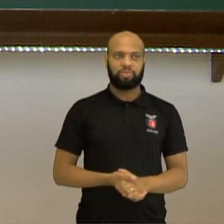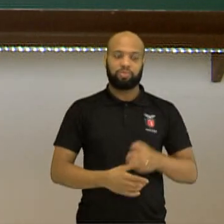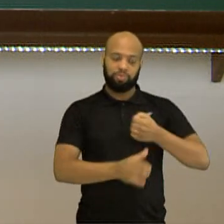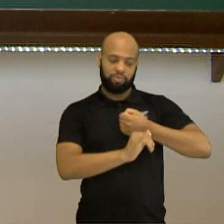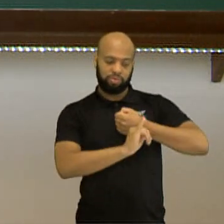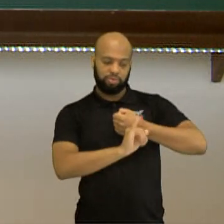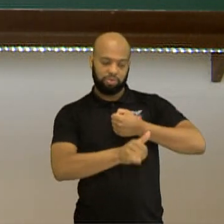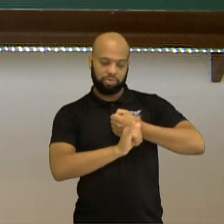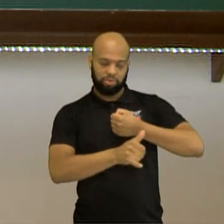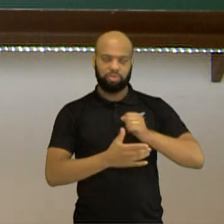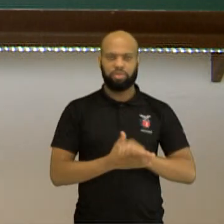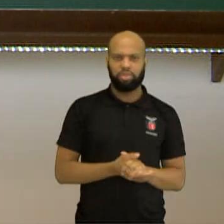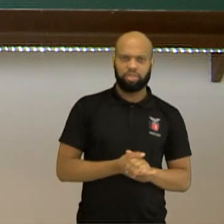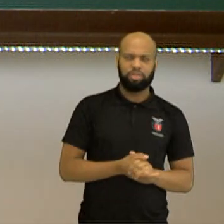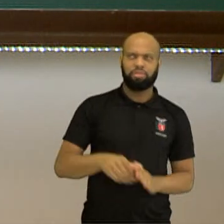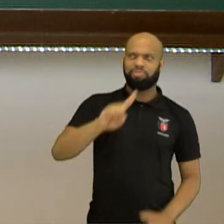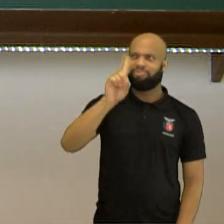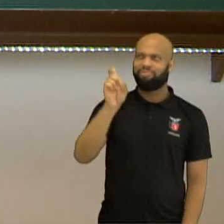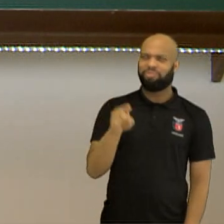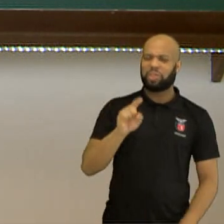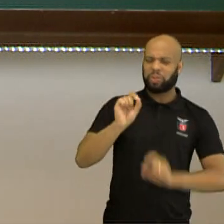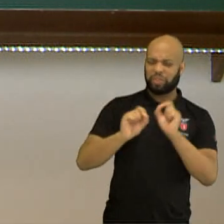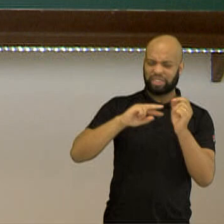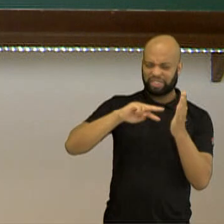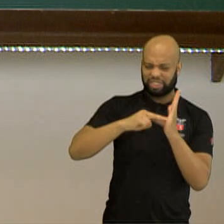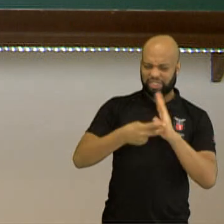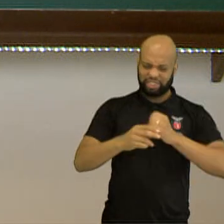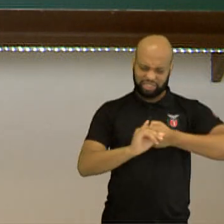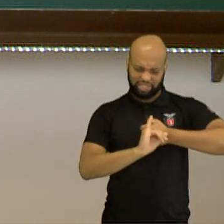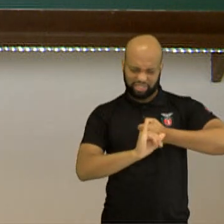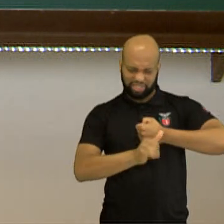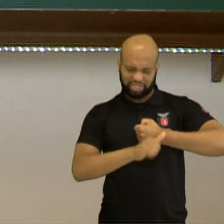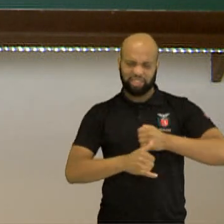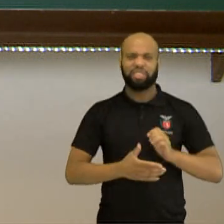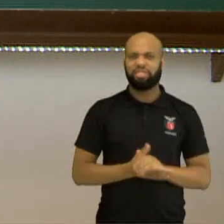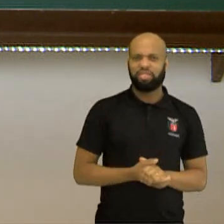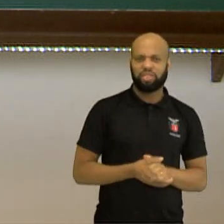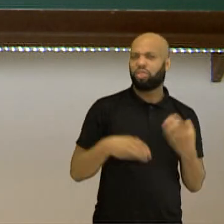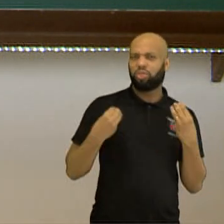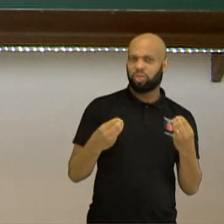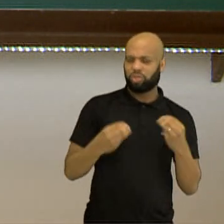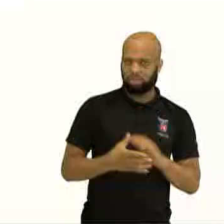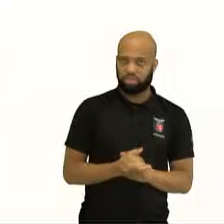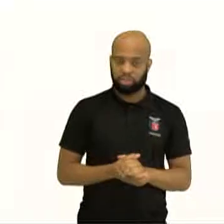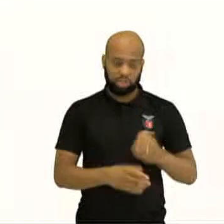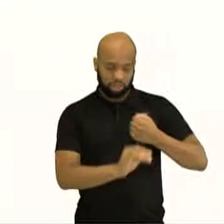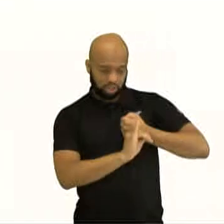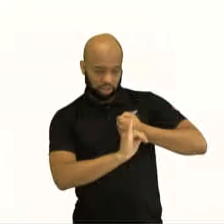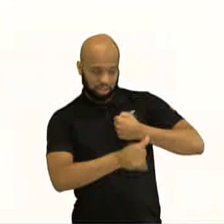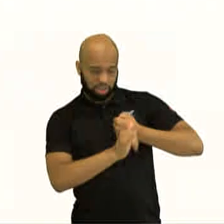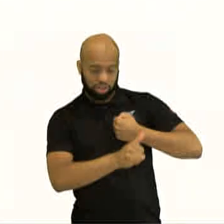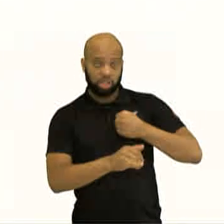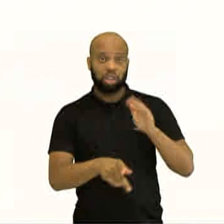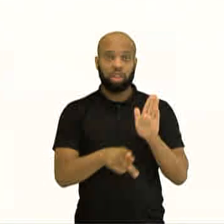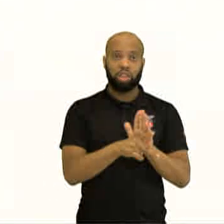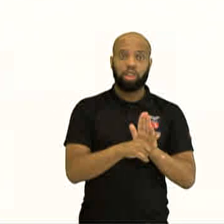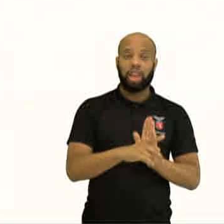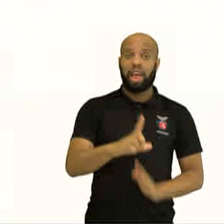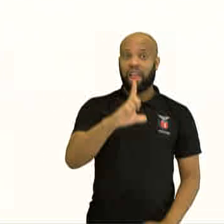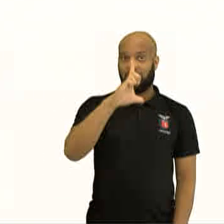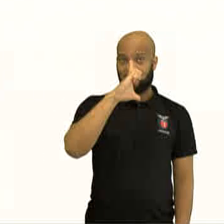Crônica. Você já se perguntou o que é uma crônica mesmo? De onde que vem essa palavra crônica? Crônica vem do latim,